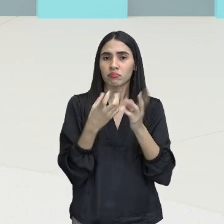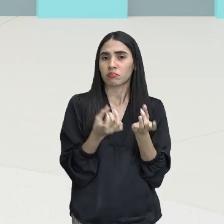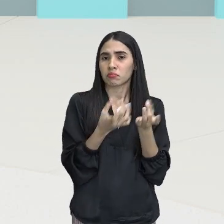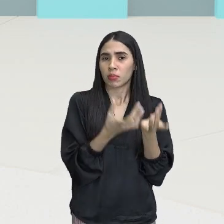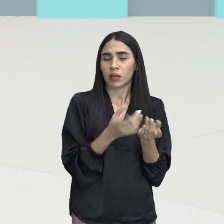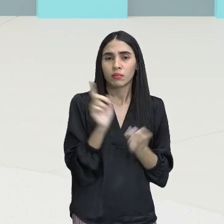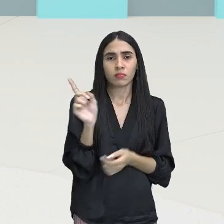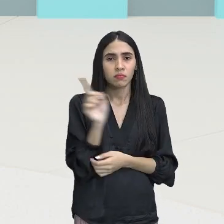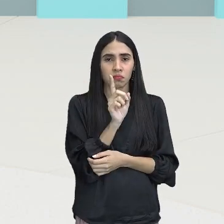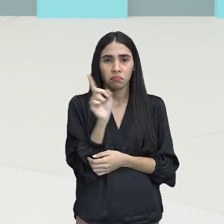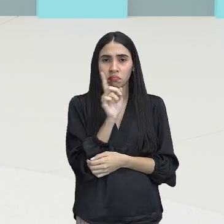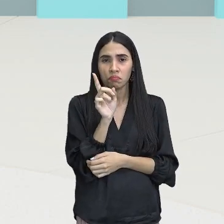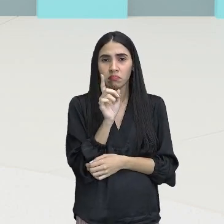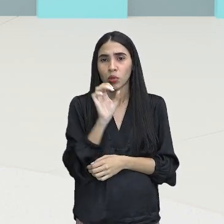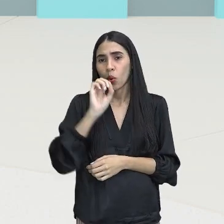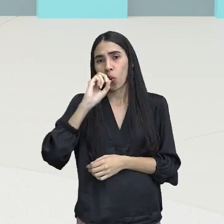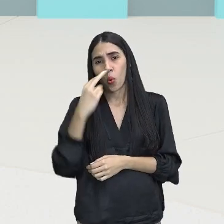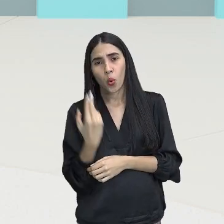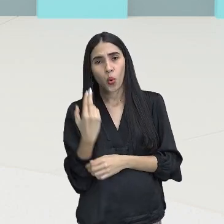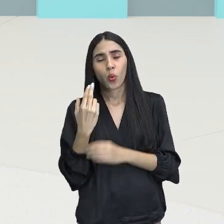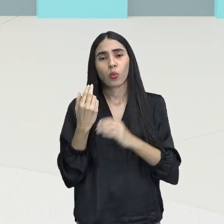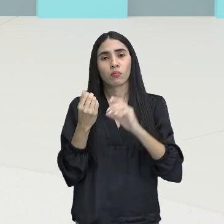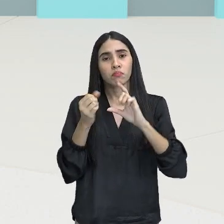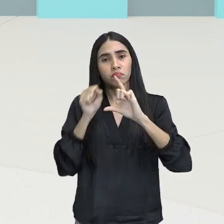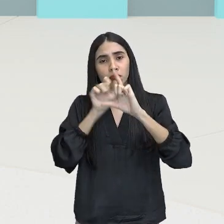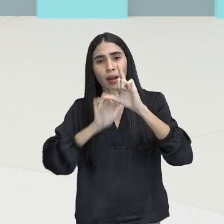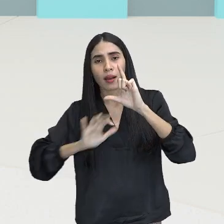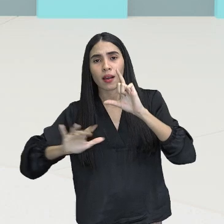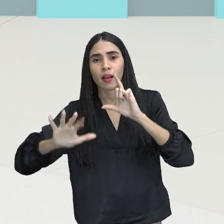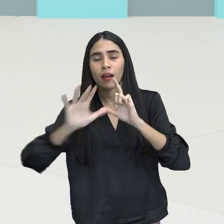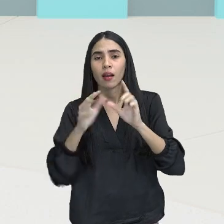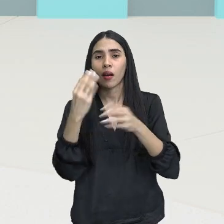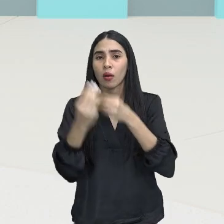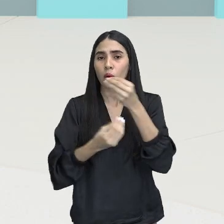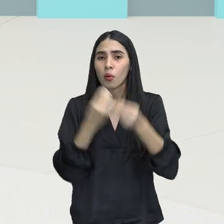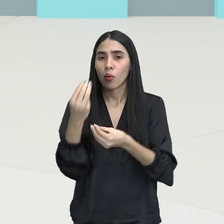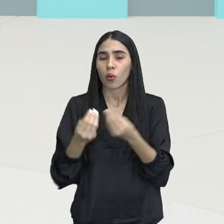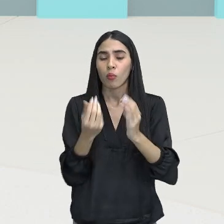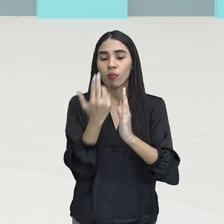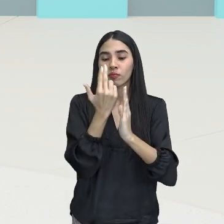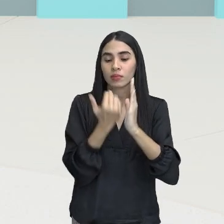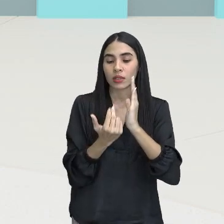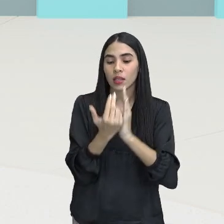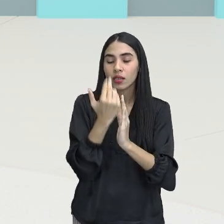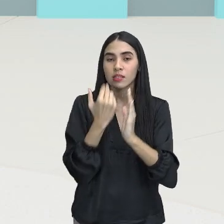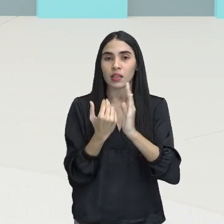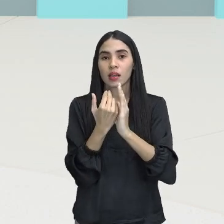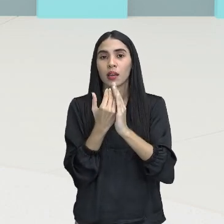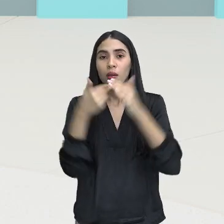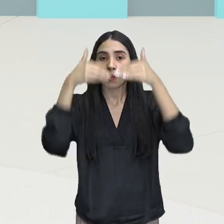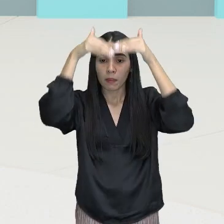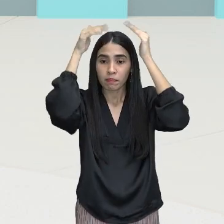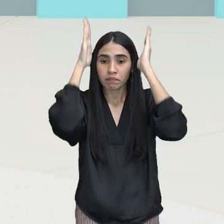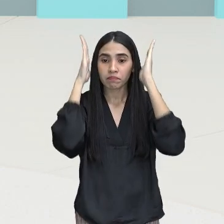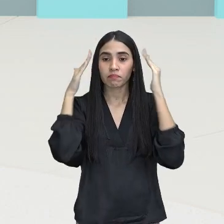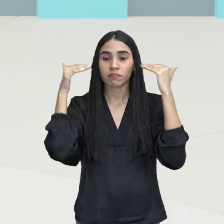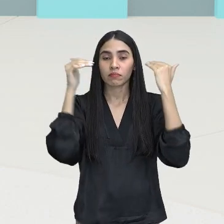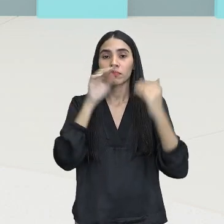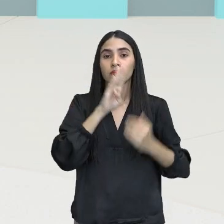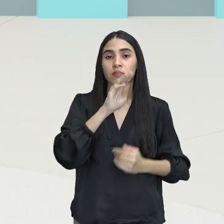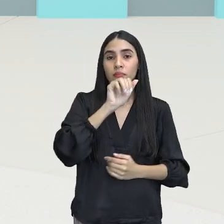é porque está compartilhando como se faz ali um desenho, um cuidado com o cabelo com